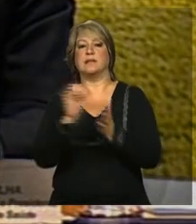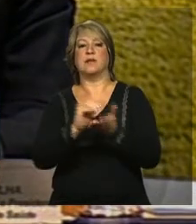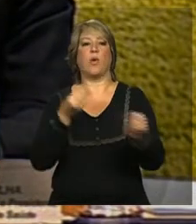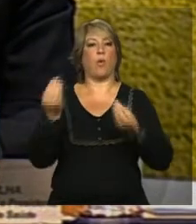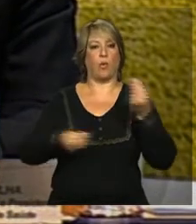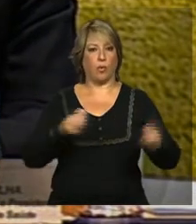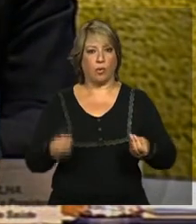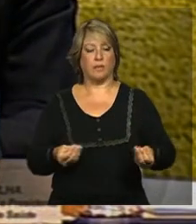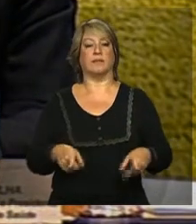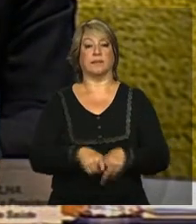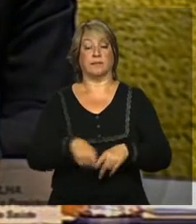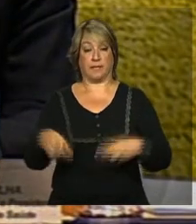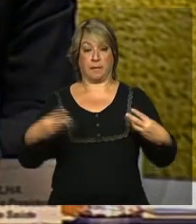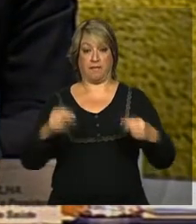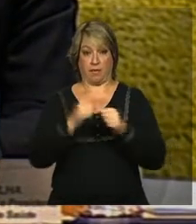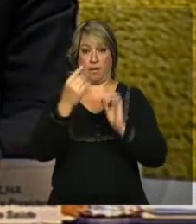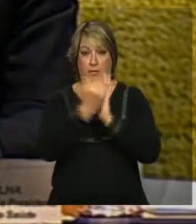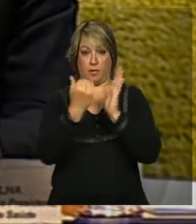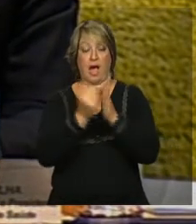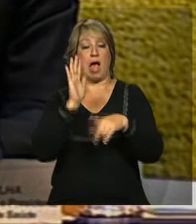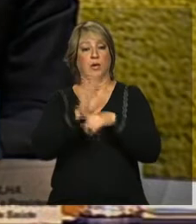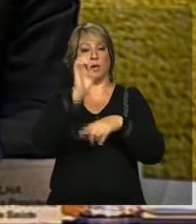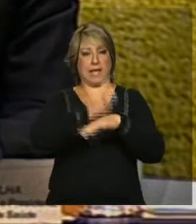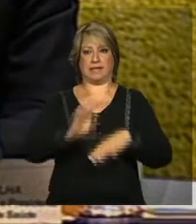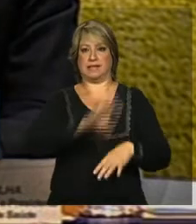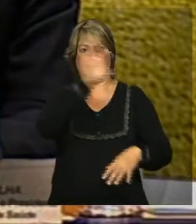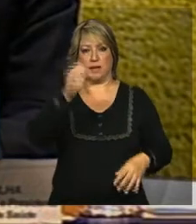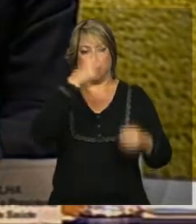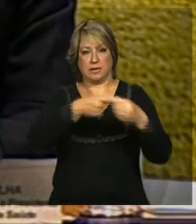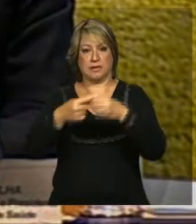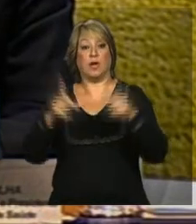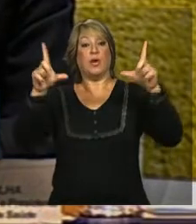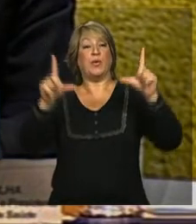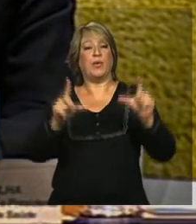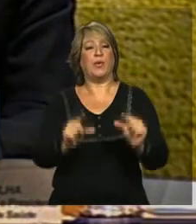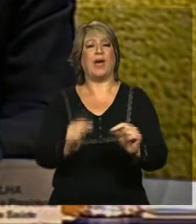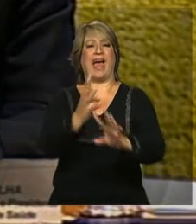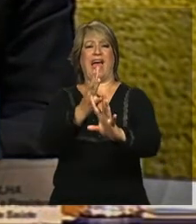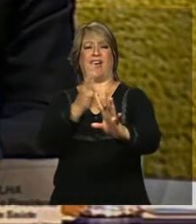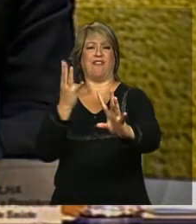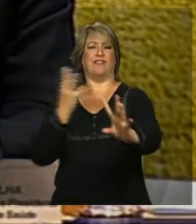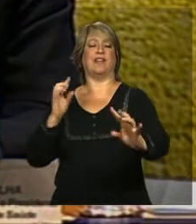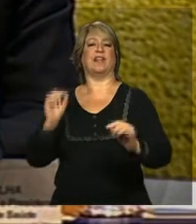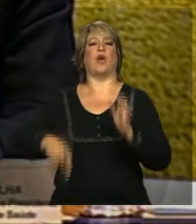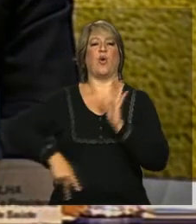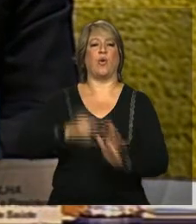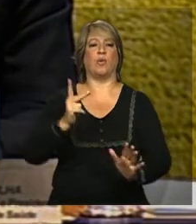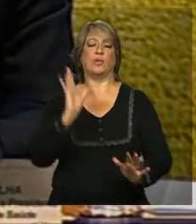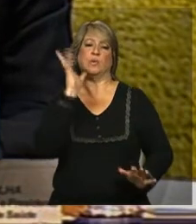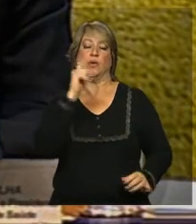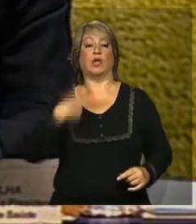criou um programa que ajuda o estado e município a reduzir a fila de cirurgias eletivas cirurgia estão